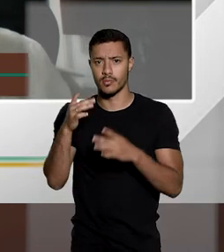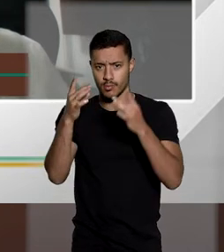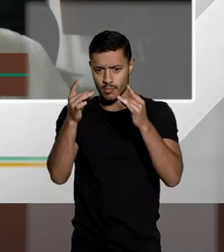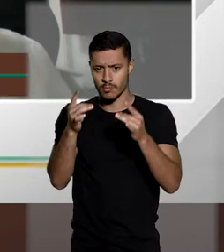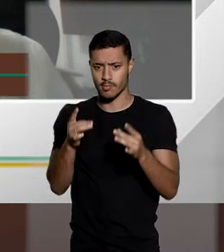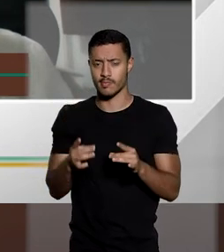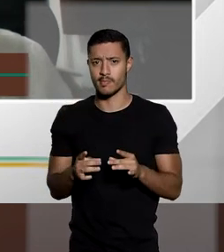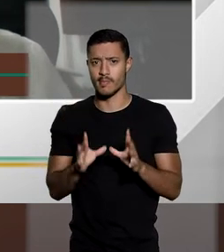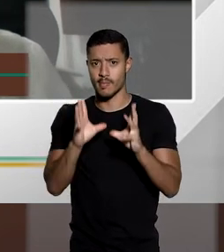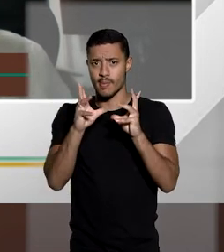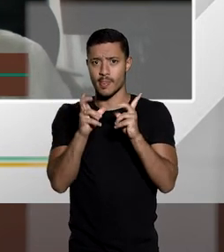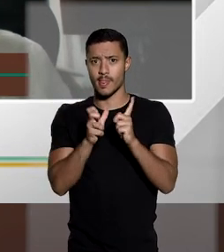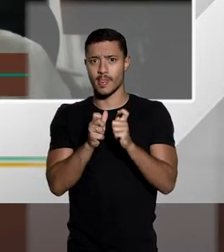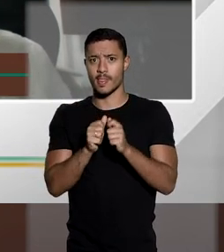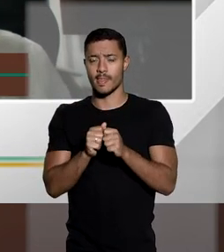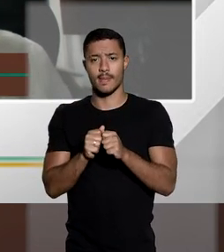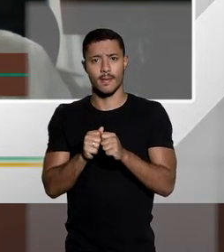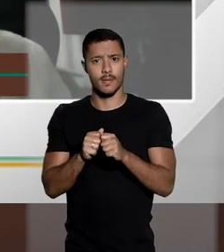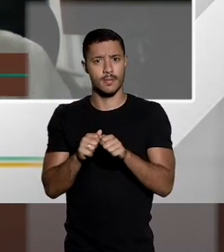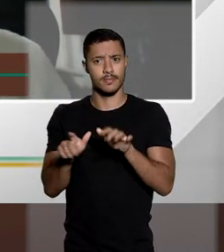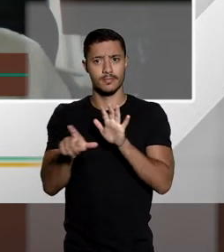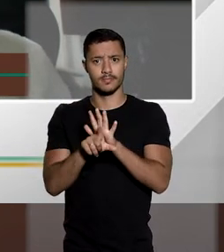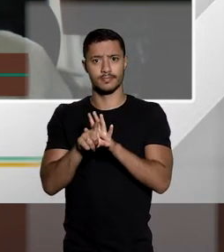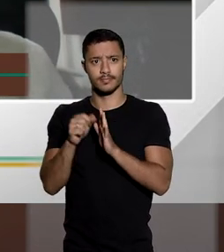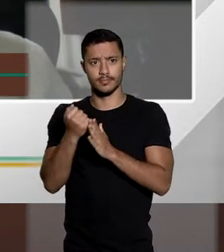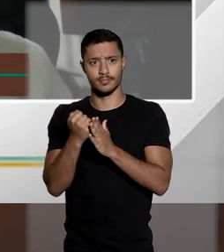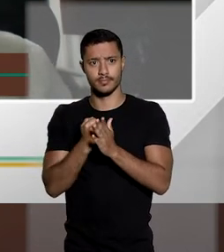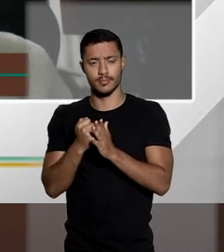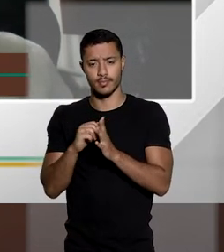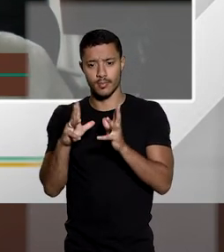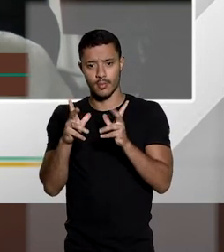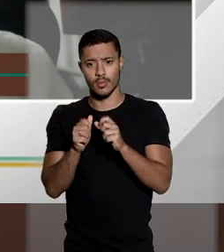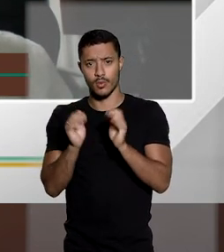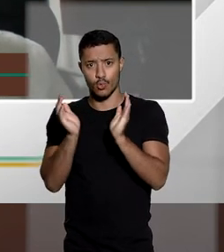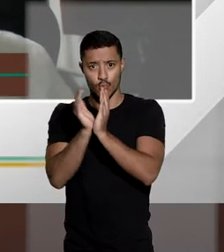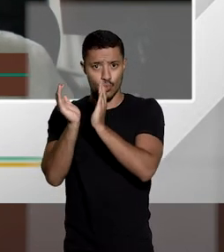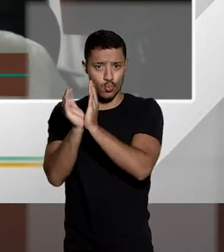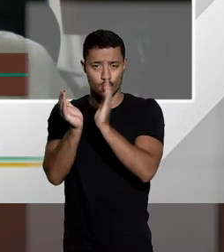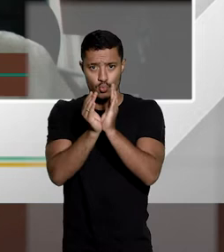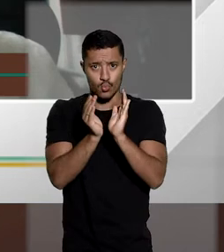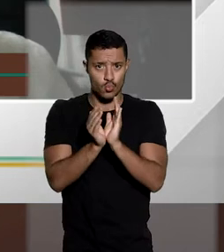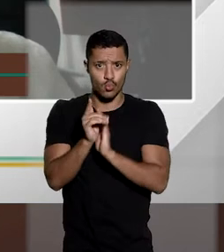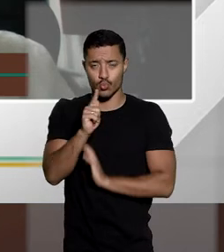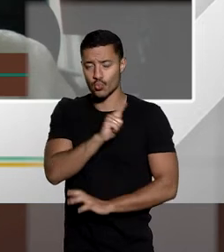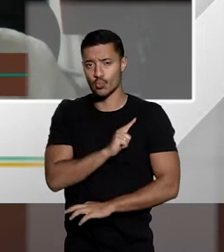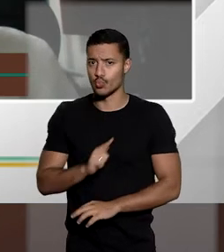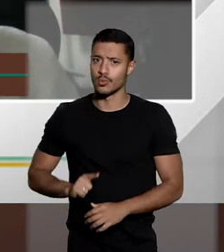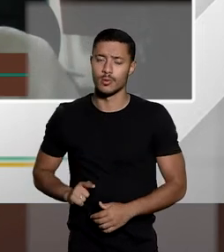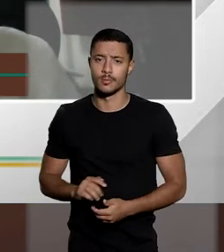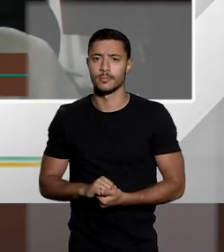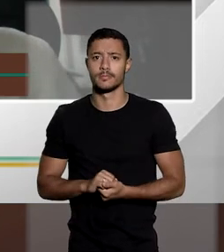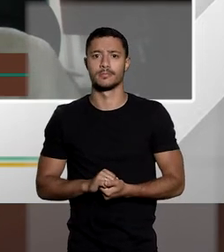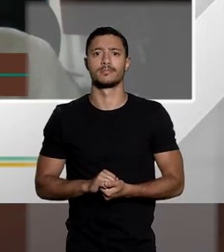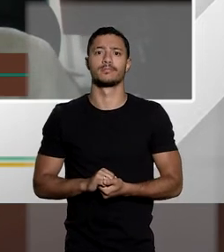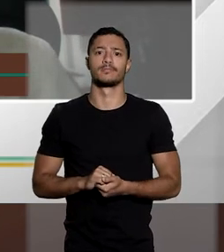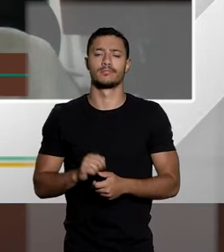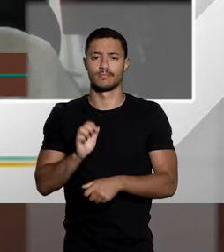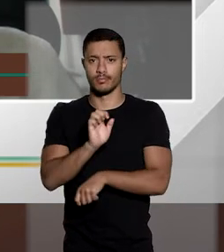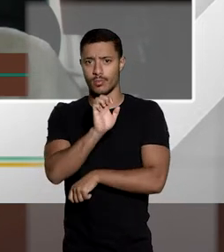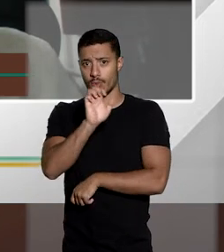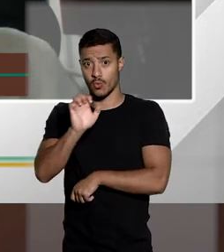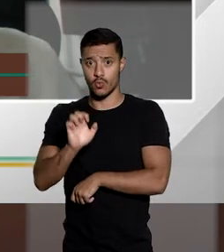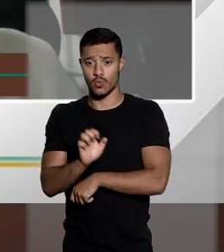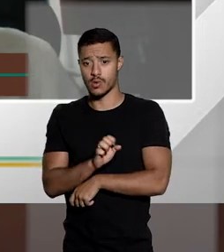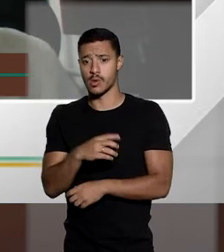normas gerais sobre licitação e contratos para todas as esferas de governo. E os estados